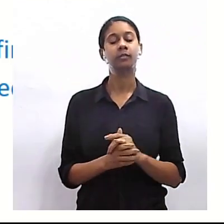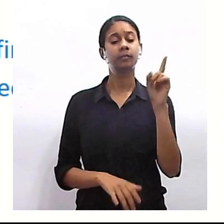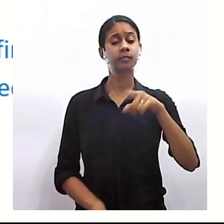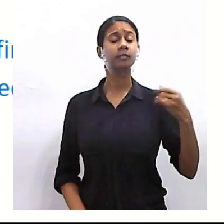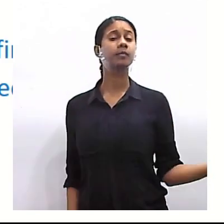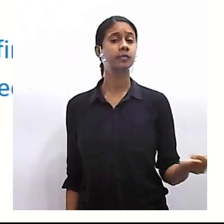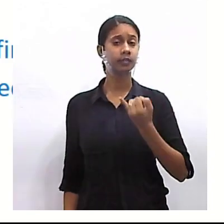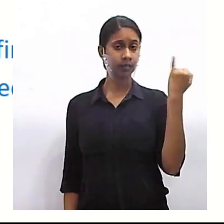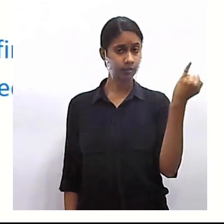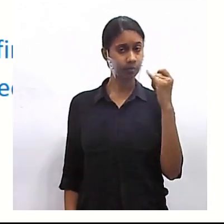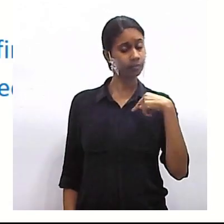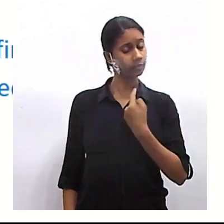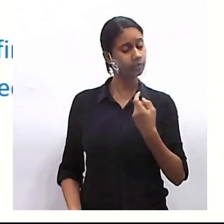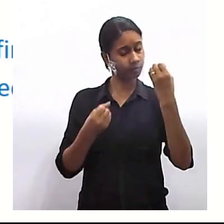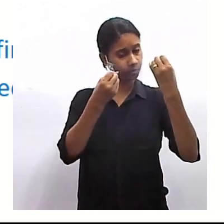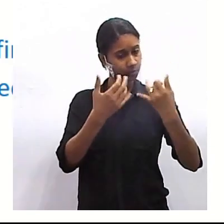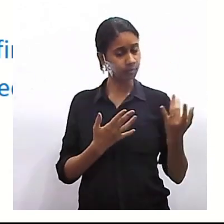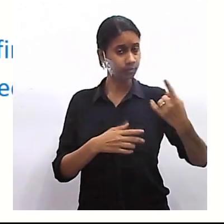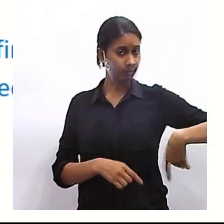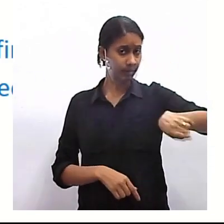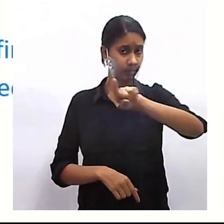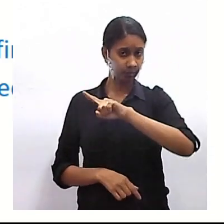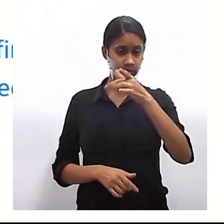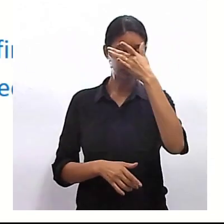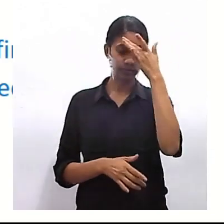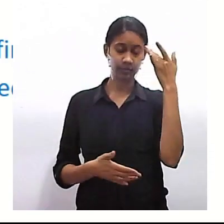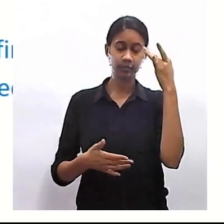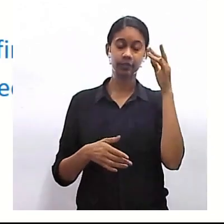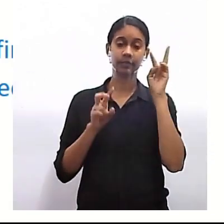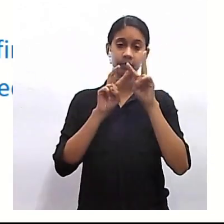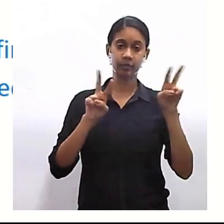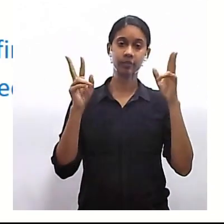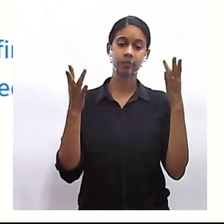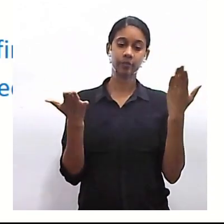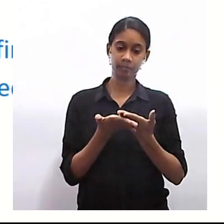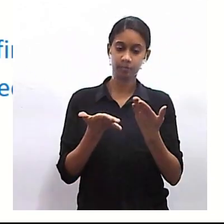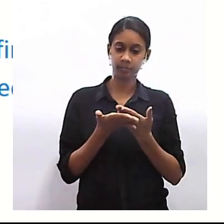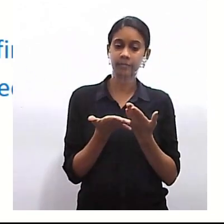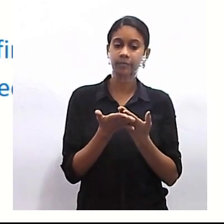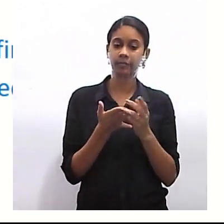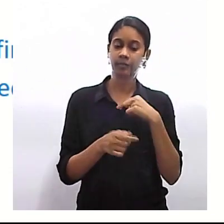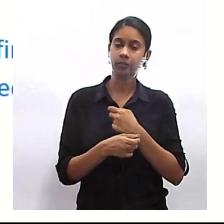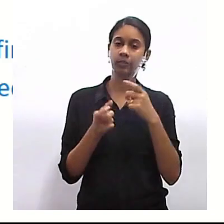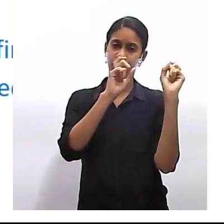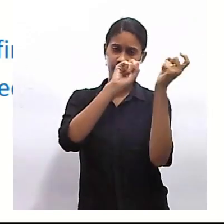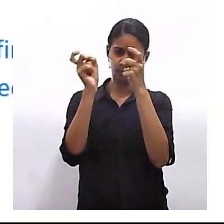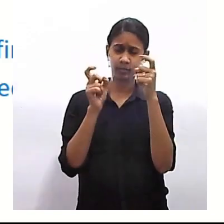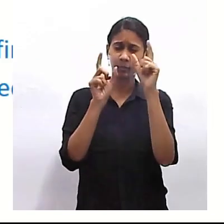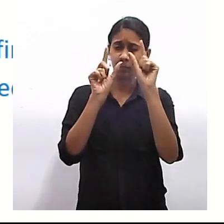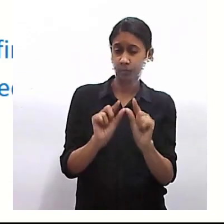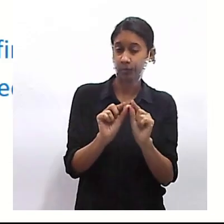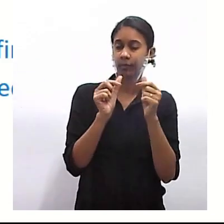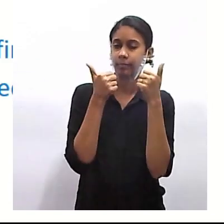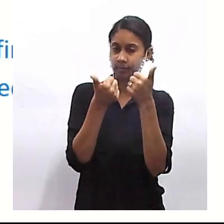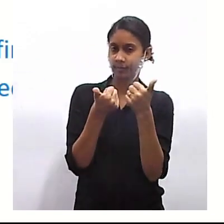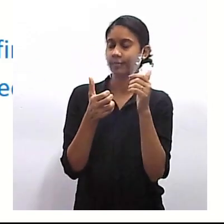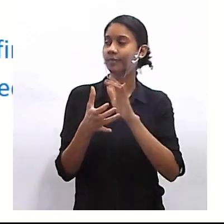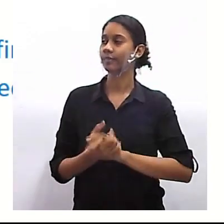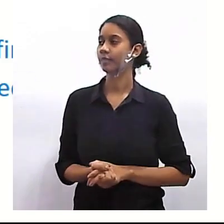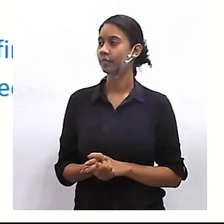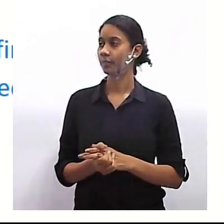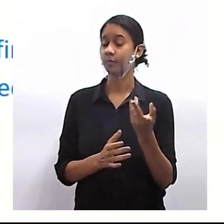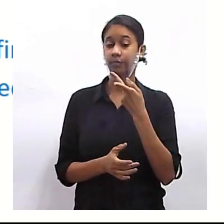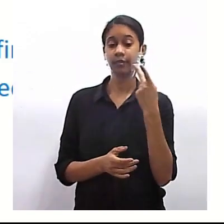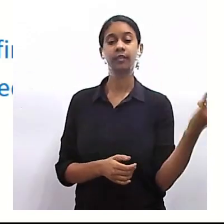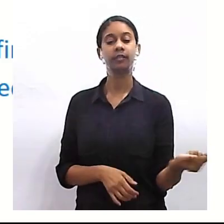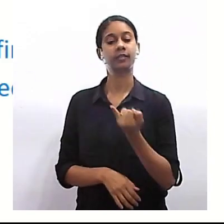gente quer deixar aqui para vocês, para os ouvintes, e a gente vai debater um pouco disso aí, né, não, meu amigo Jorge? Vai falar aqui um pouco